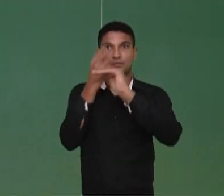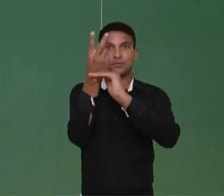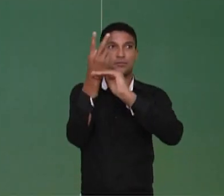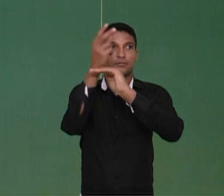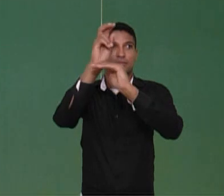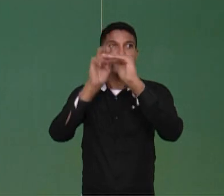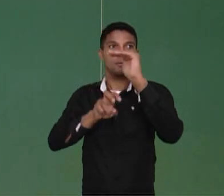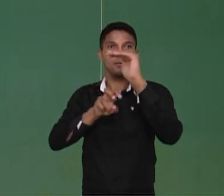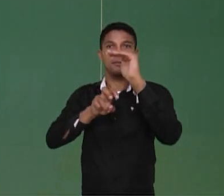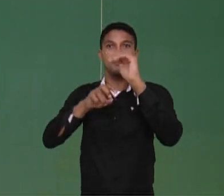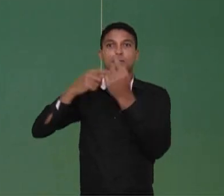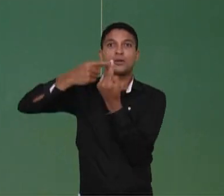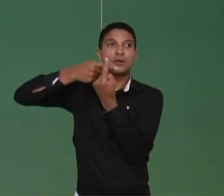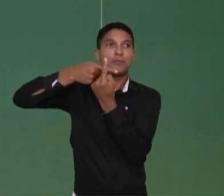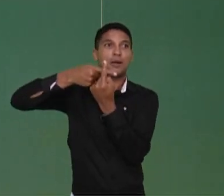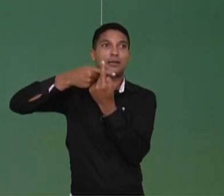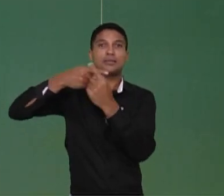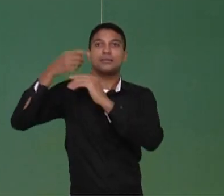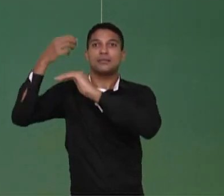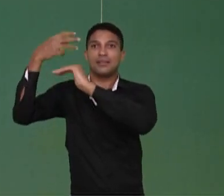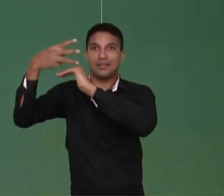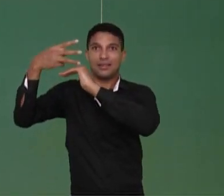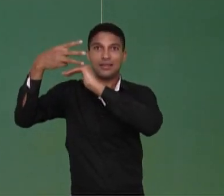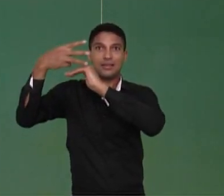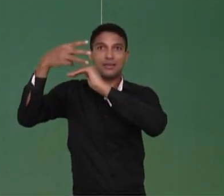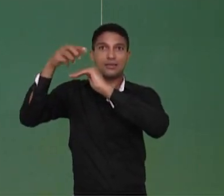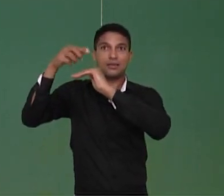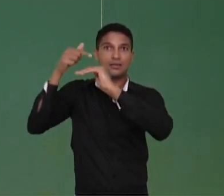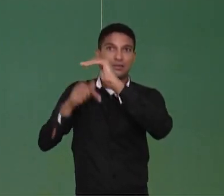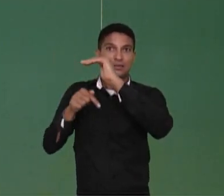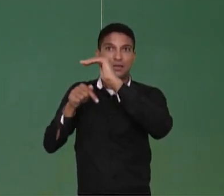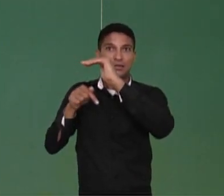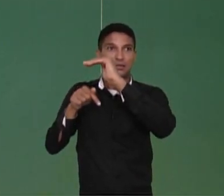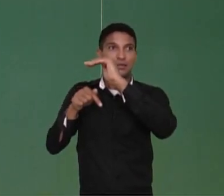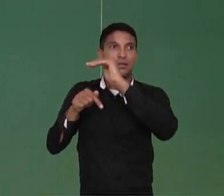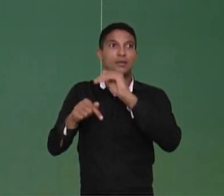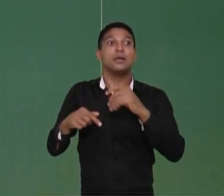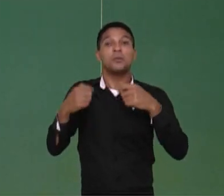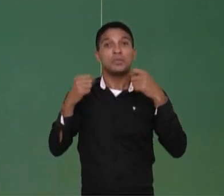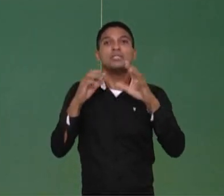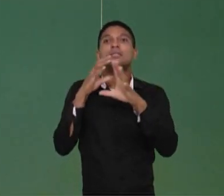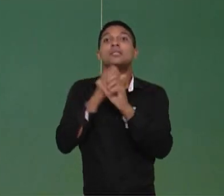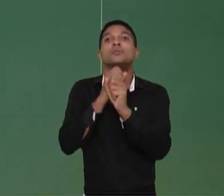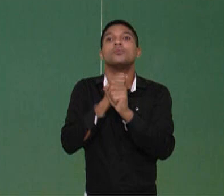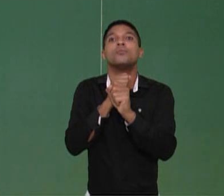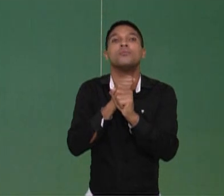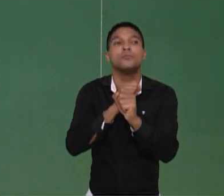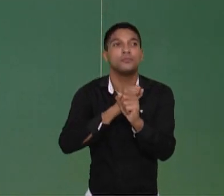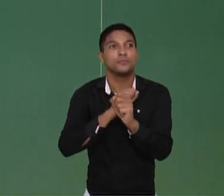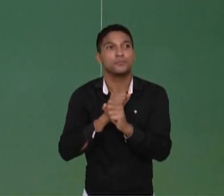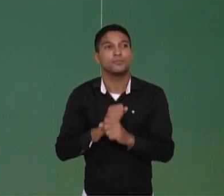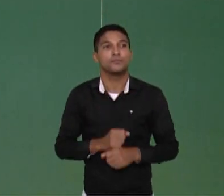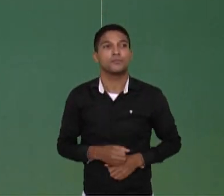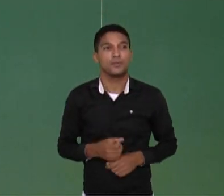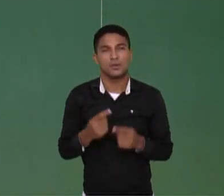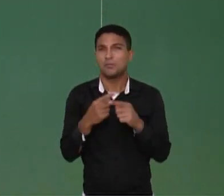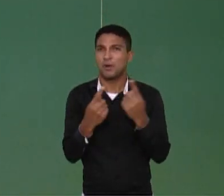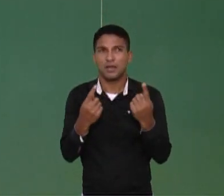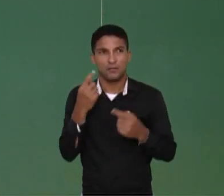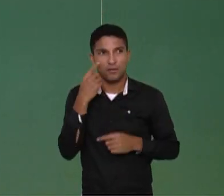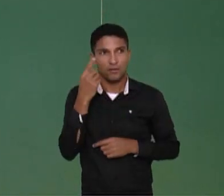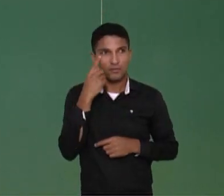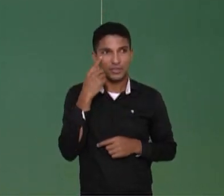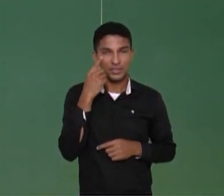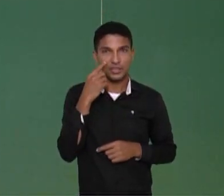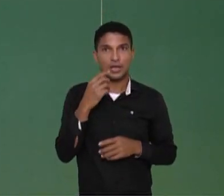mais 3/7 e eu preciso somar isso. Determinei o mínimo múltiplo comum,